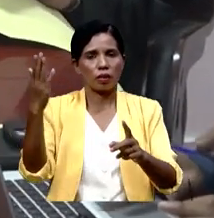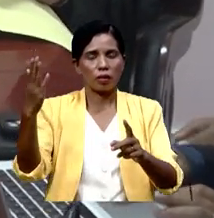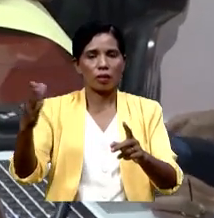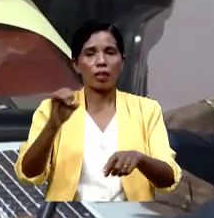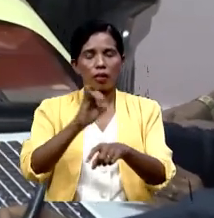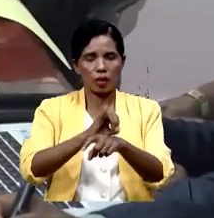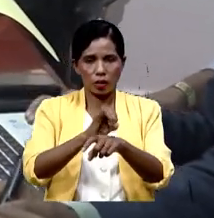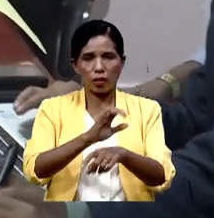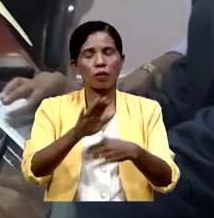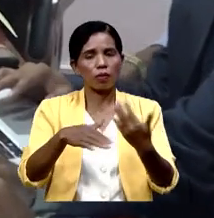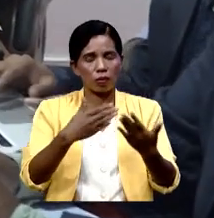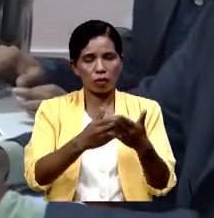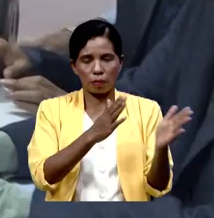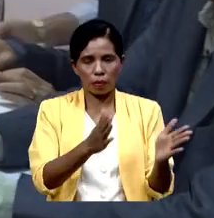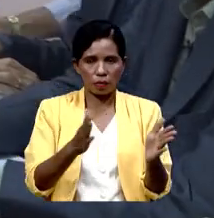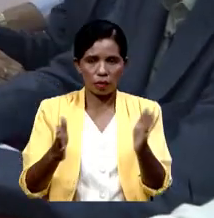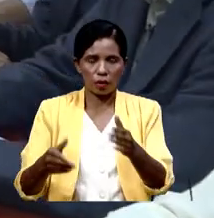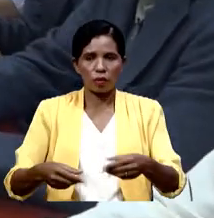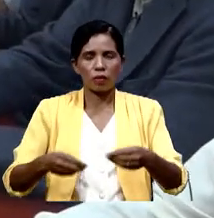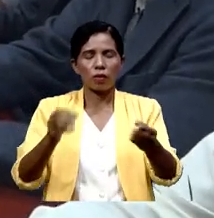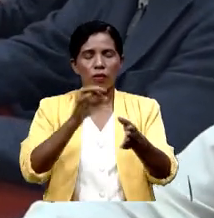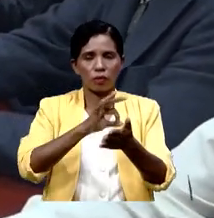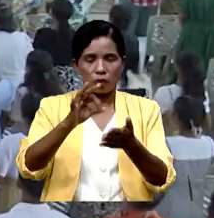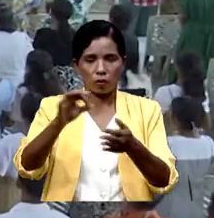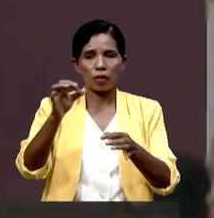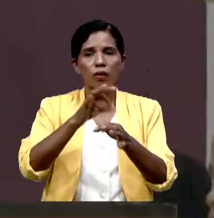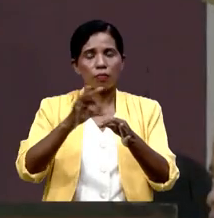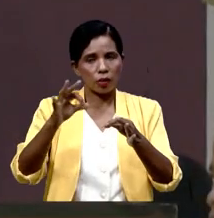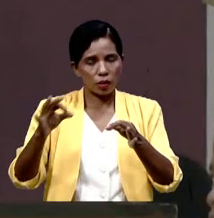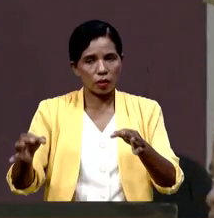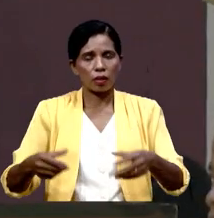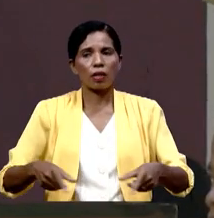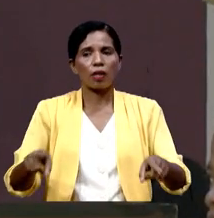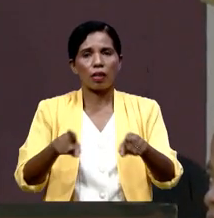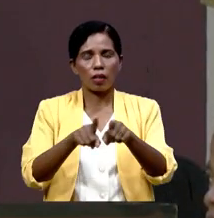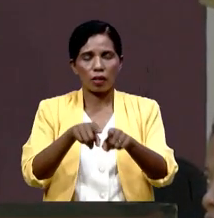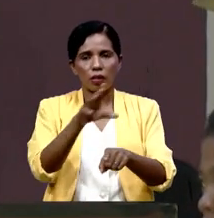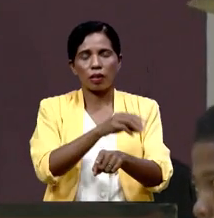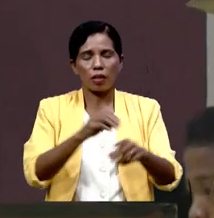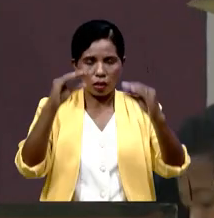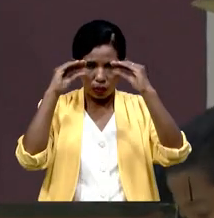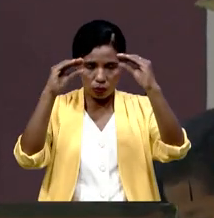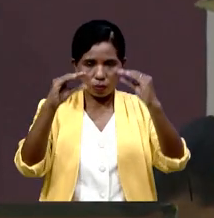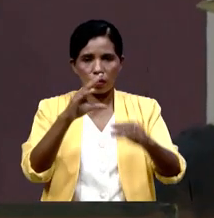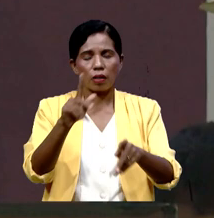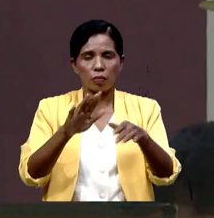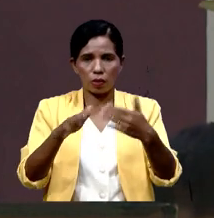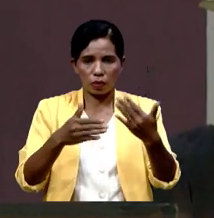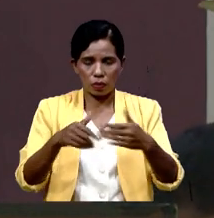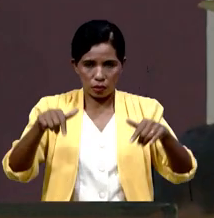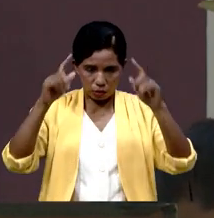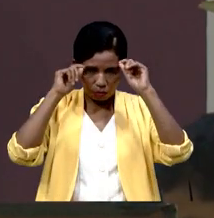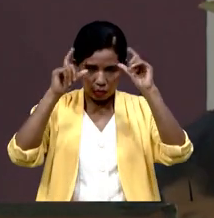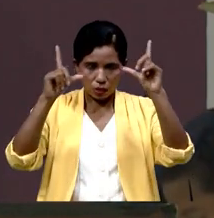paróquia, se halo preparação liu liu fo formação espiritual nebehanesan mos catequese, basarani católica Timor Leste,